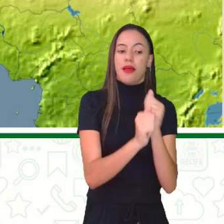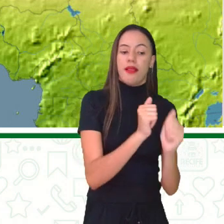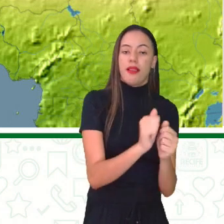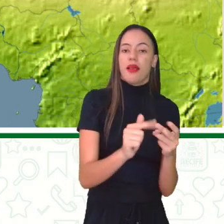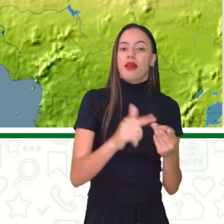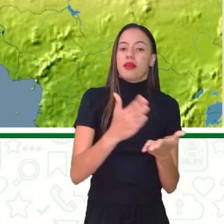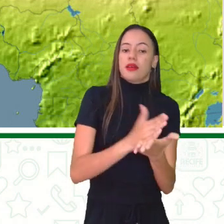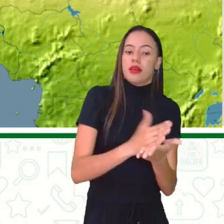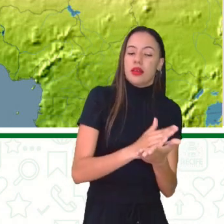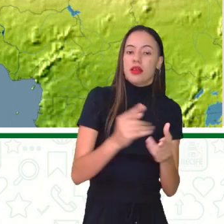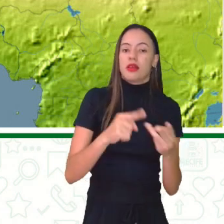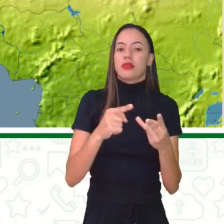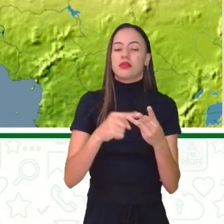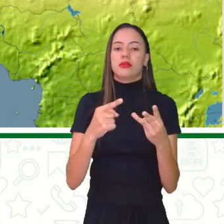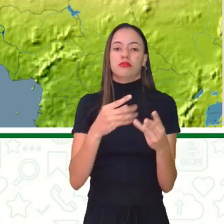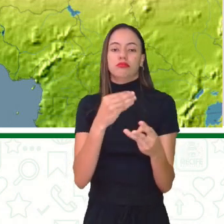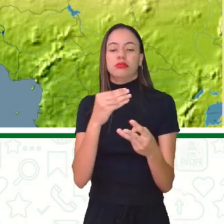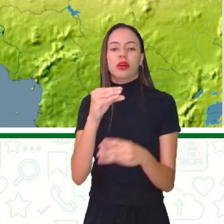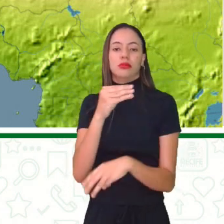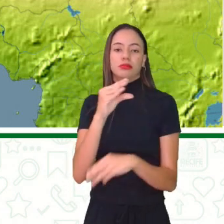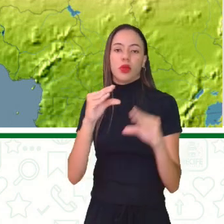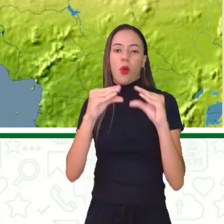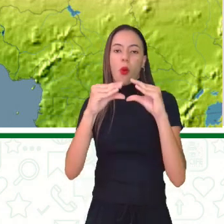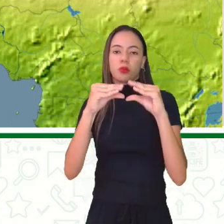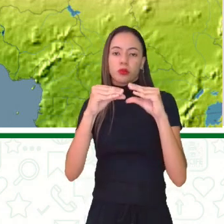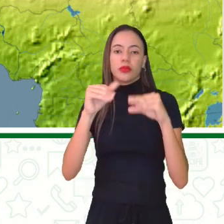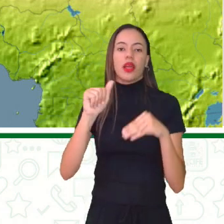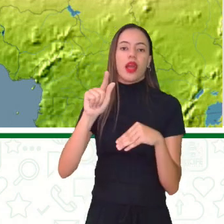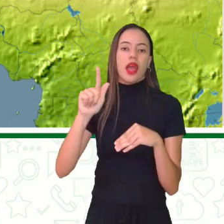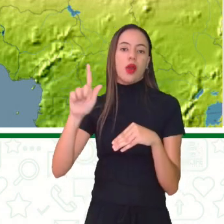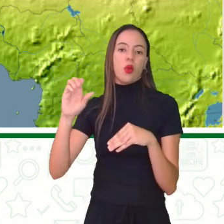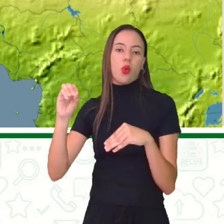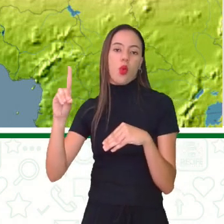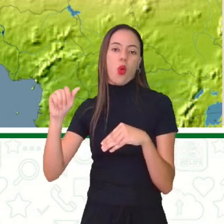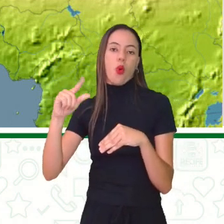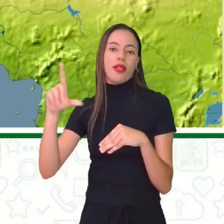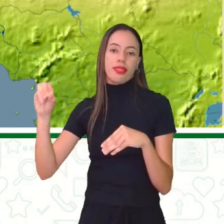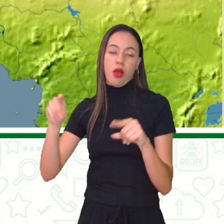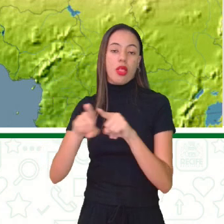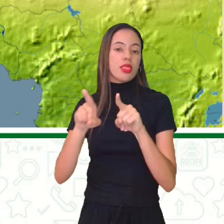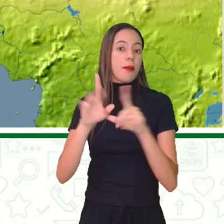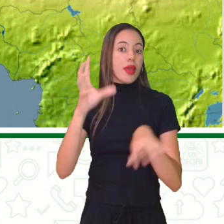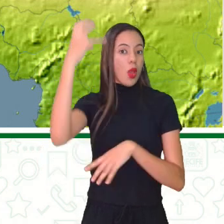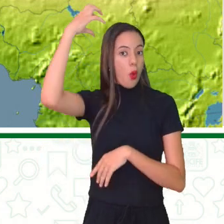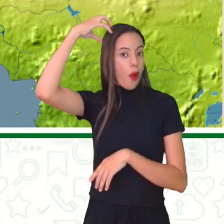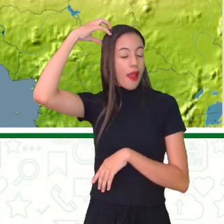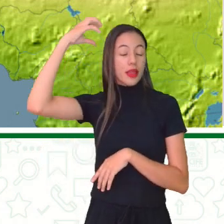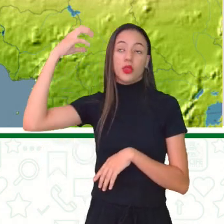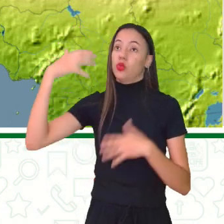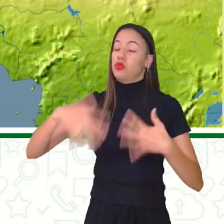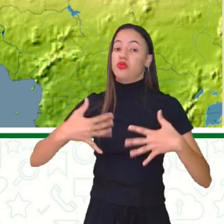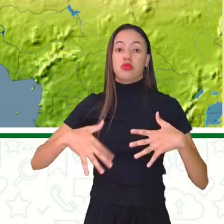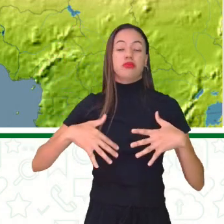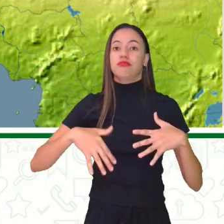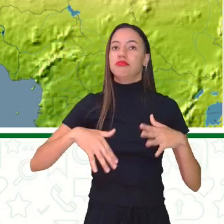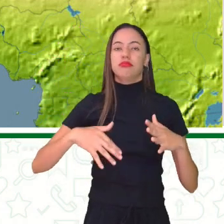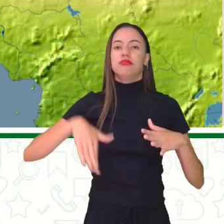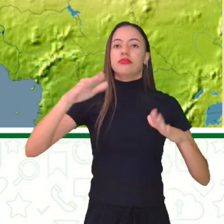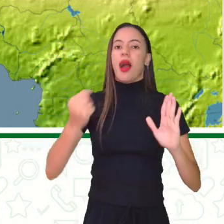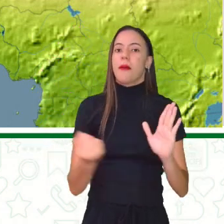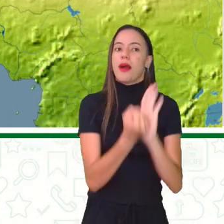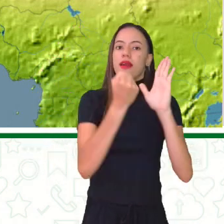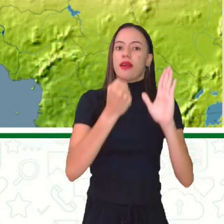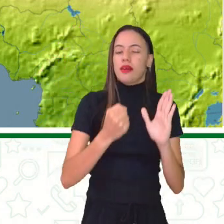o algodão, o feijão. E esse reino que a gente disse que foi o maior e mais duradouro, certo,